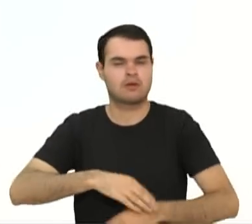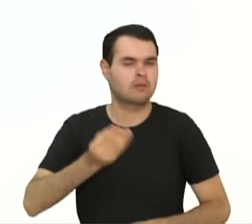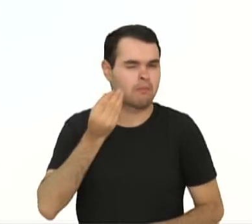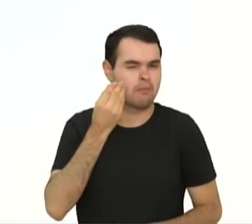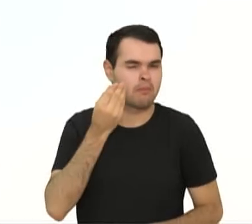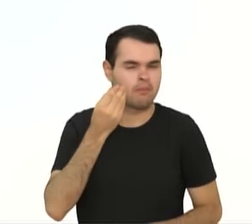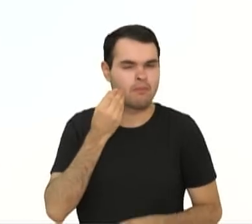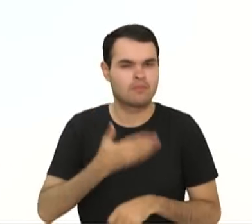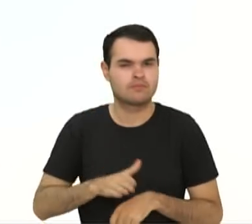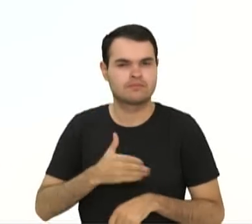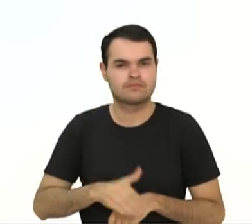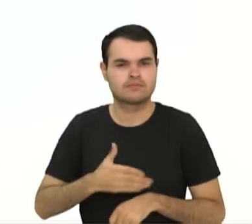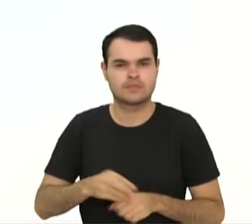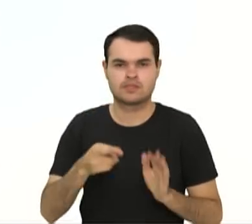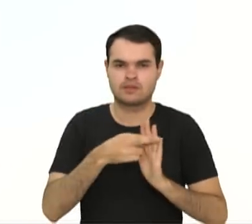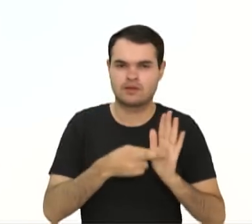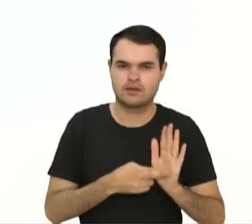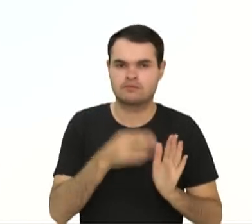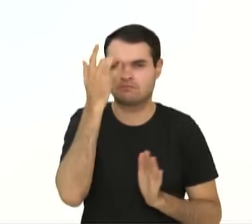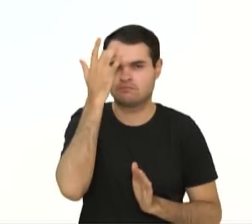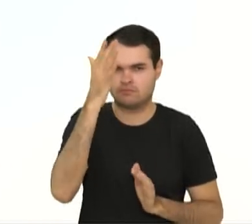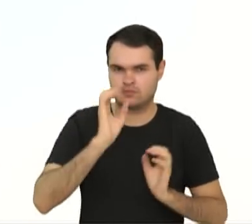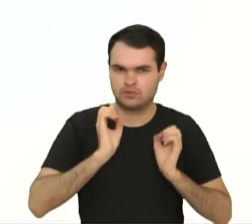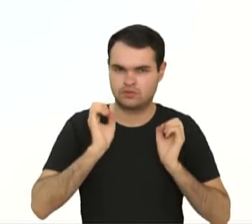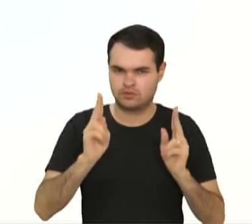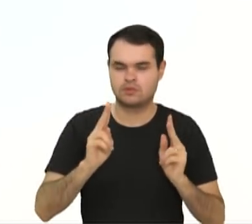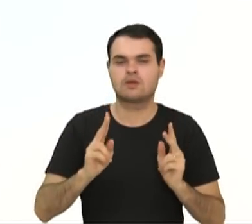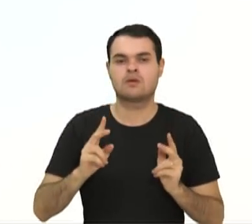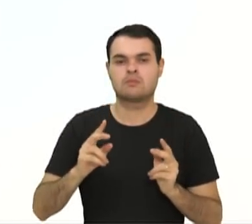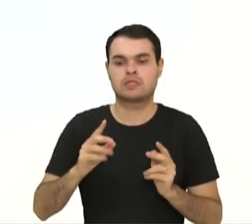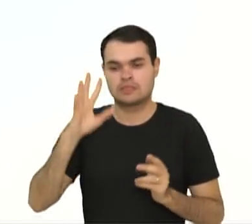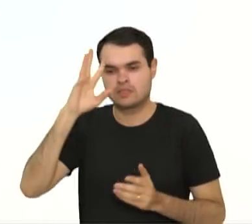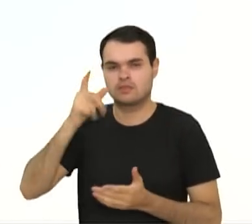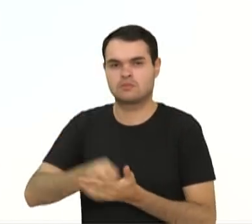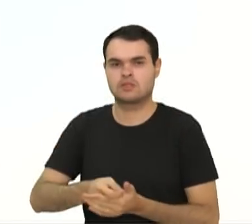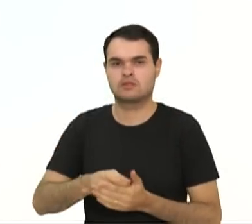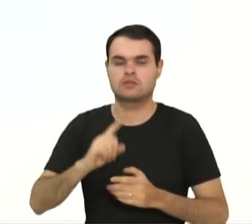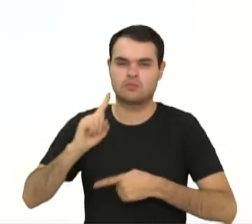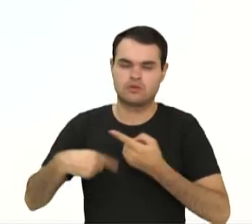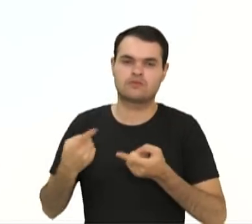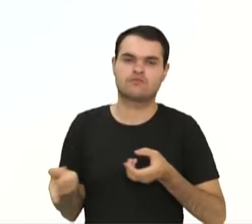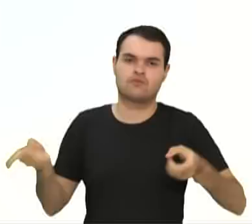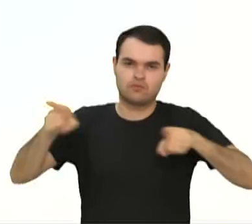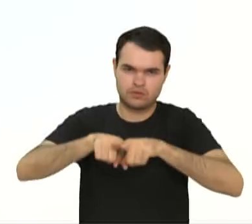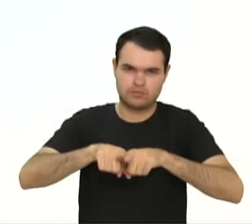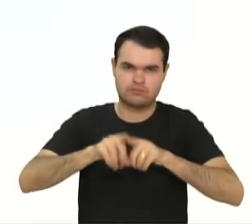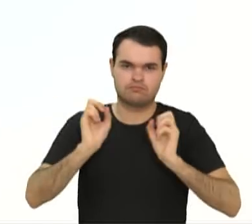testarem esta regra prática para a gente determinar essa potência e voltamos para tirar a dúvida.